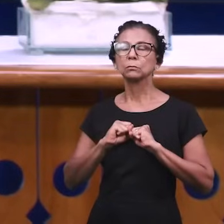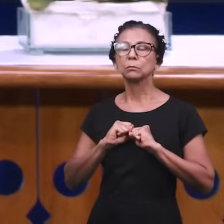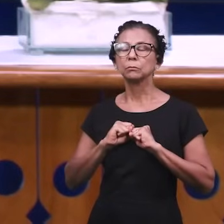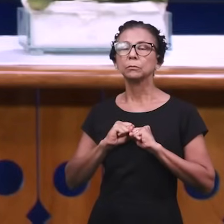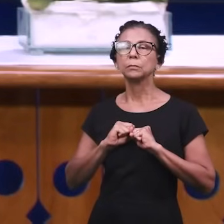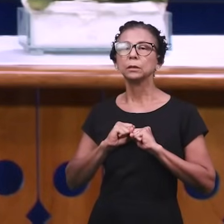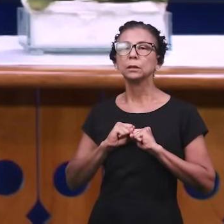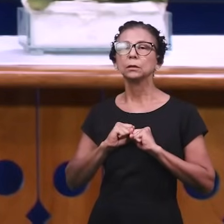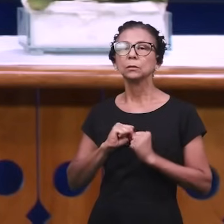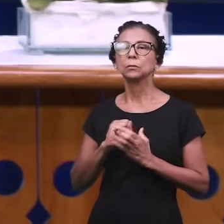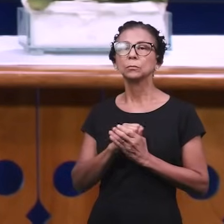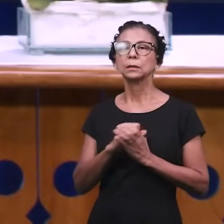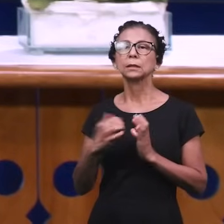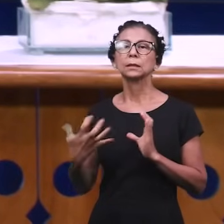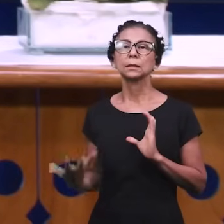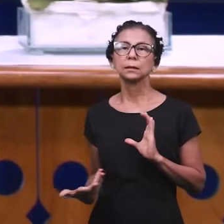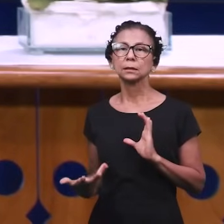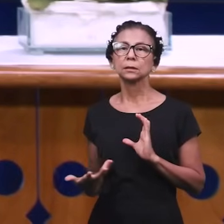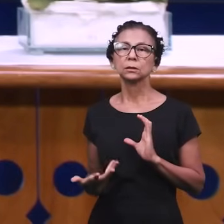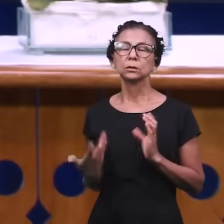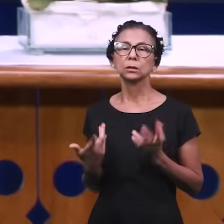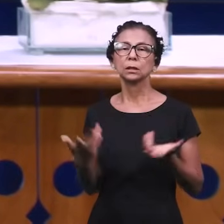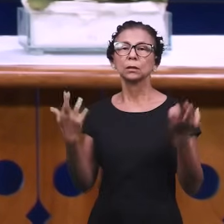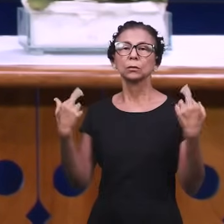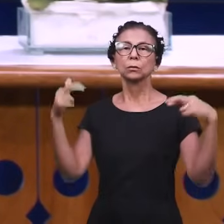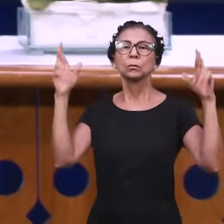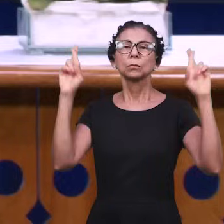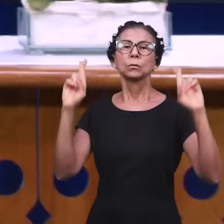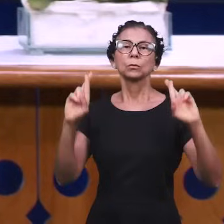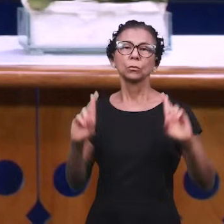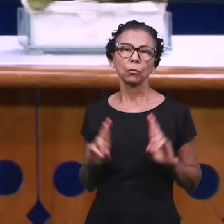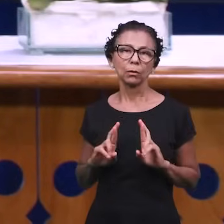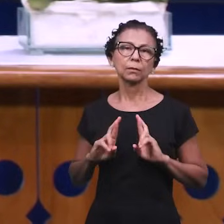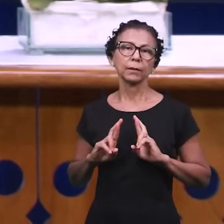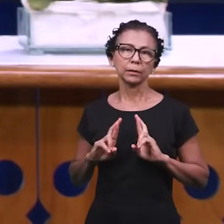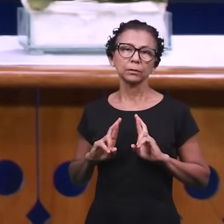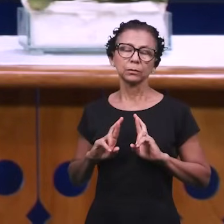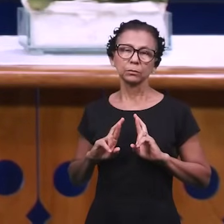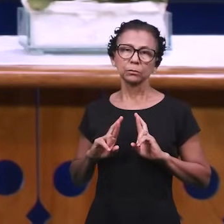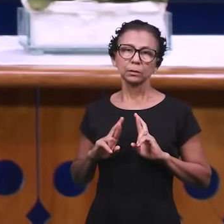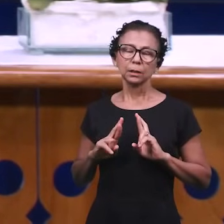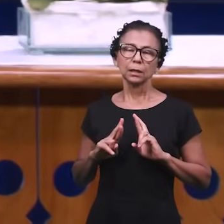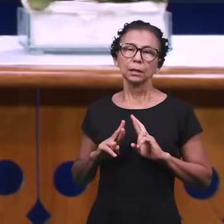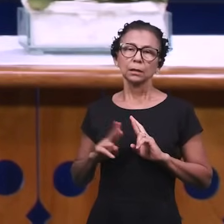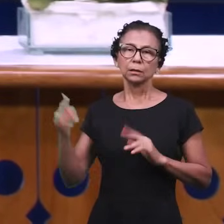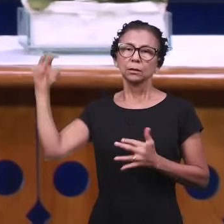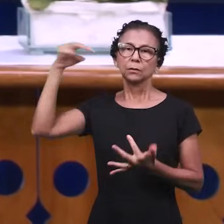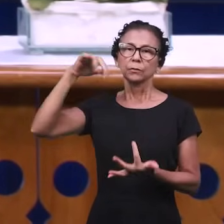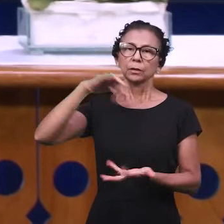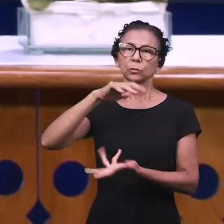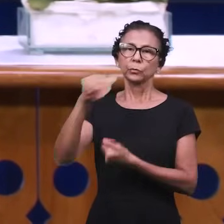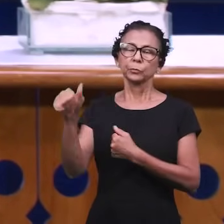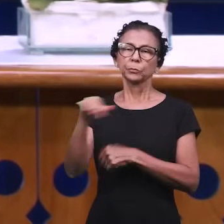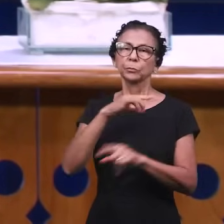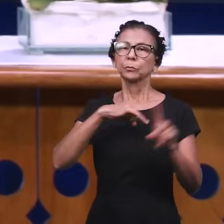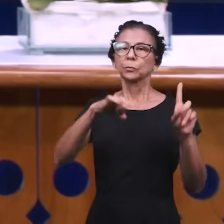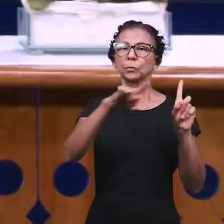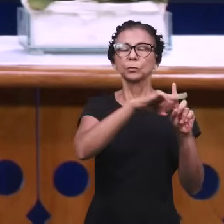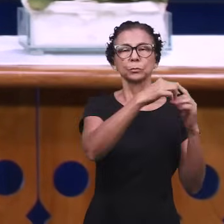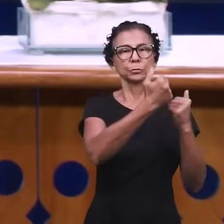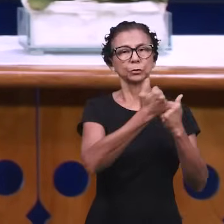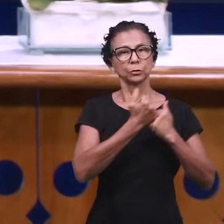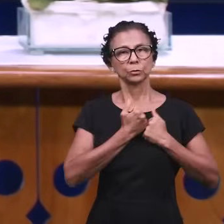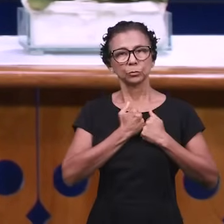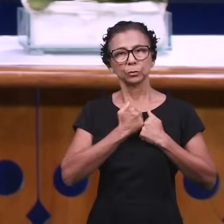atributo dele no Novo Testamento, que é o Cordeiro, aquele que veio para dar a